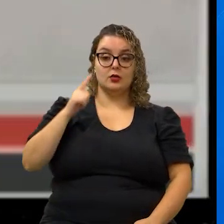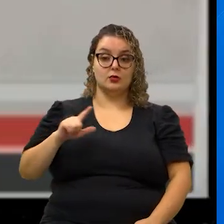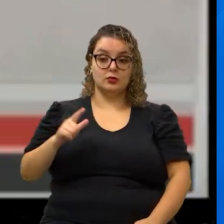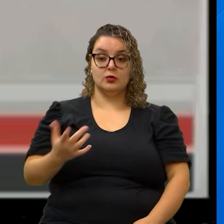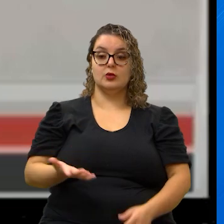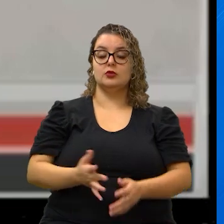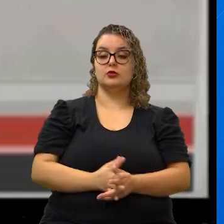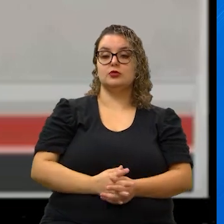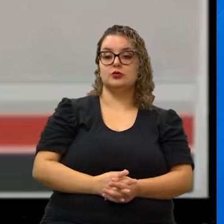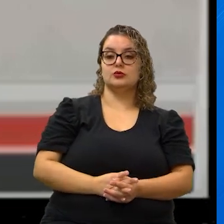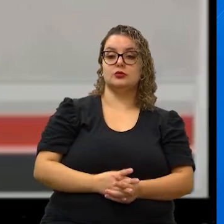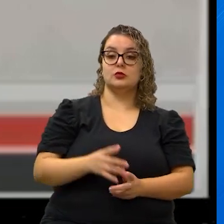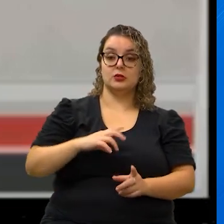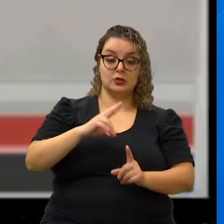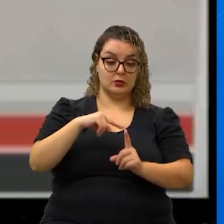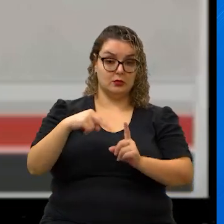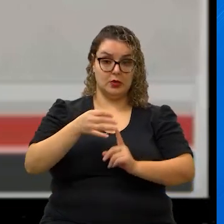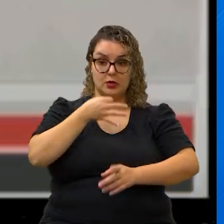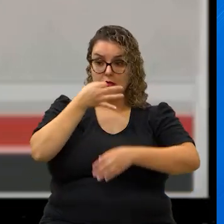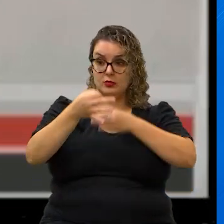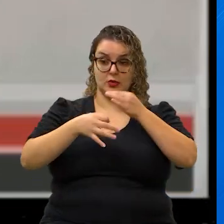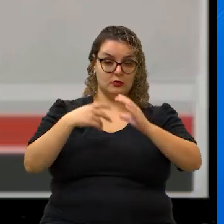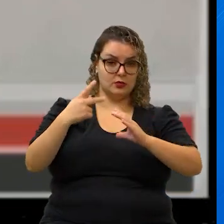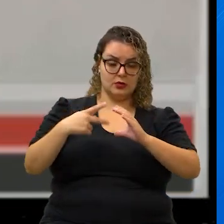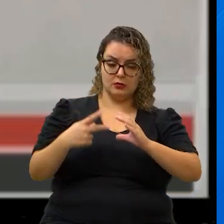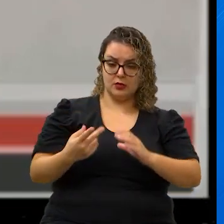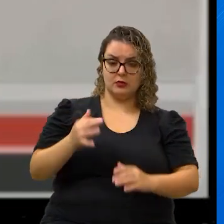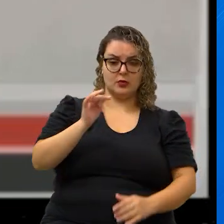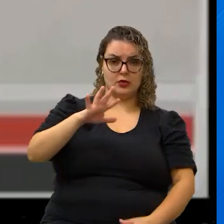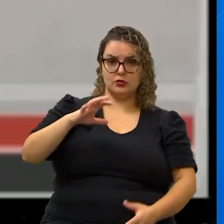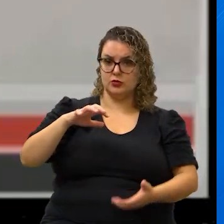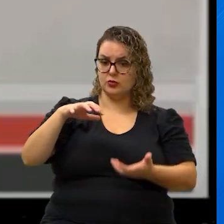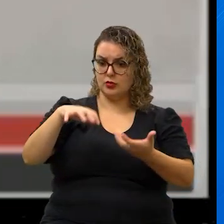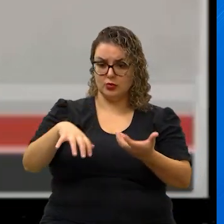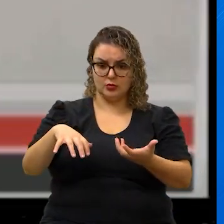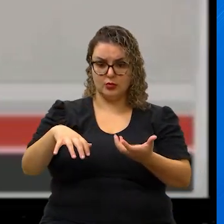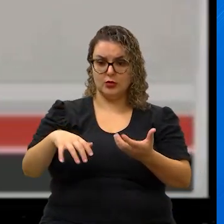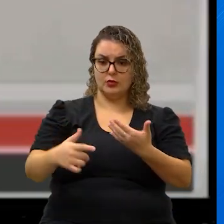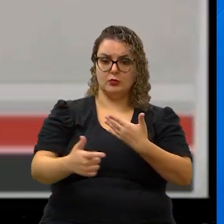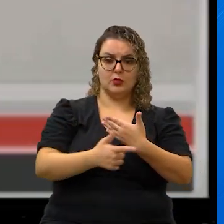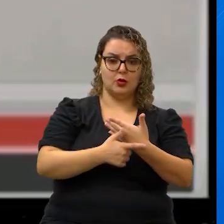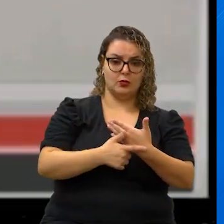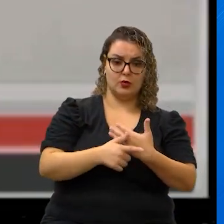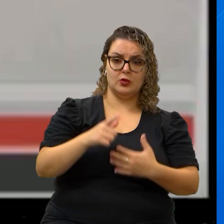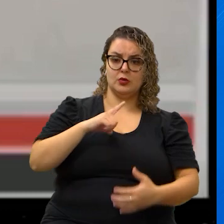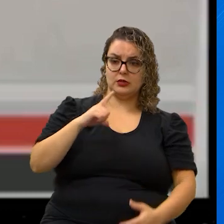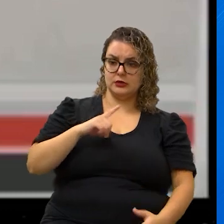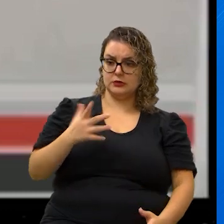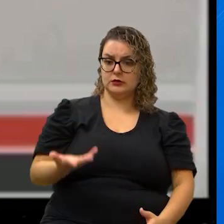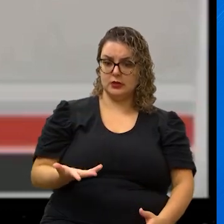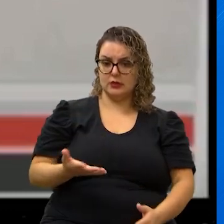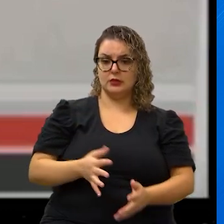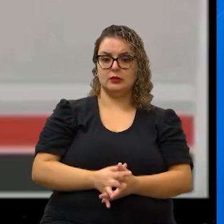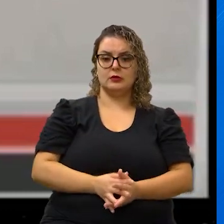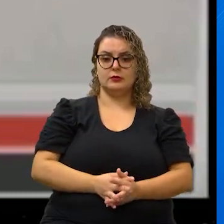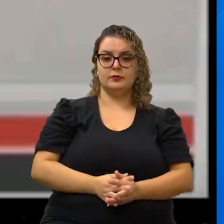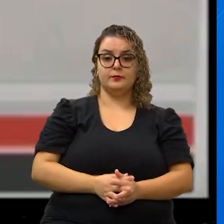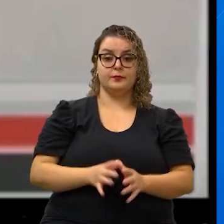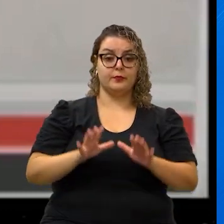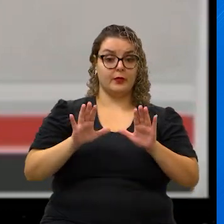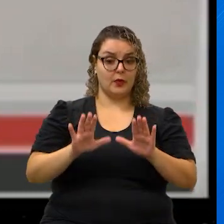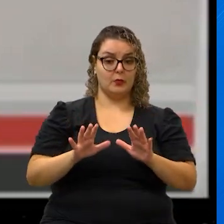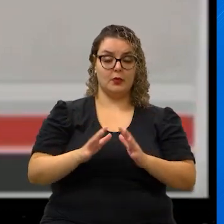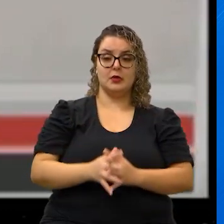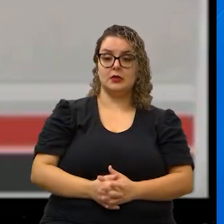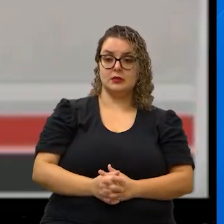Existe, evidentemente, eu tenho uma visão muito crítica da Câmara Federal, do Congresso Nacional, pelo papel que hoje eles cumprem,